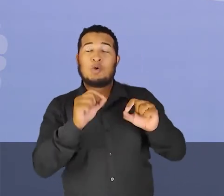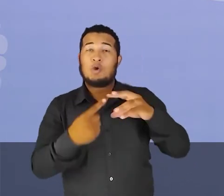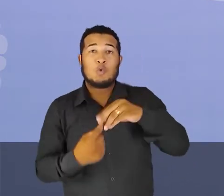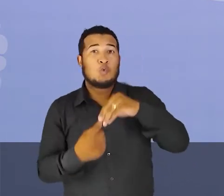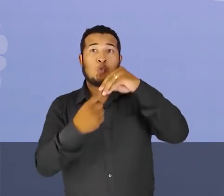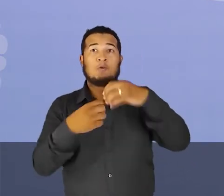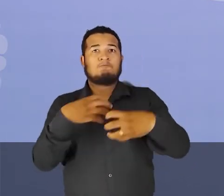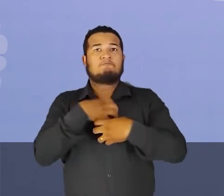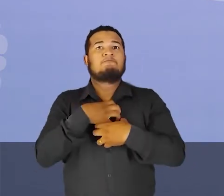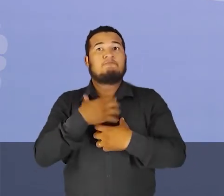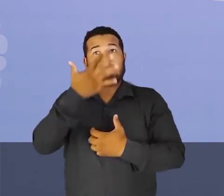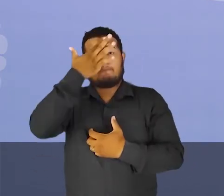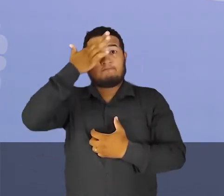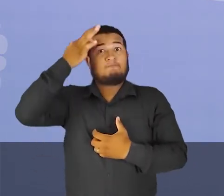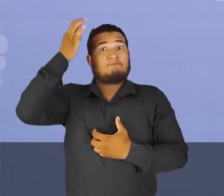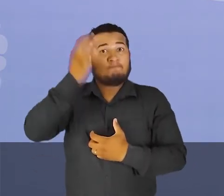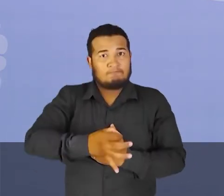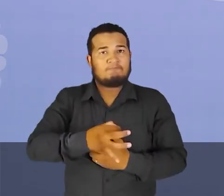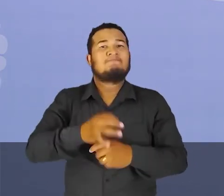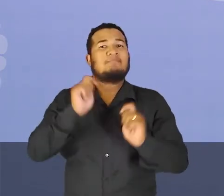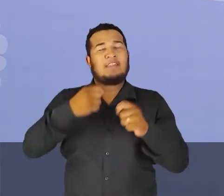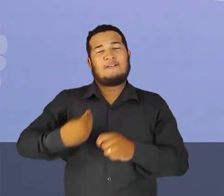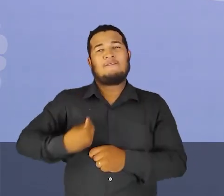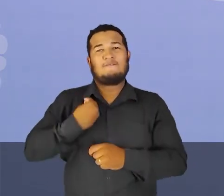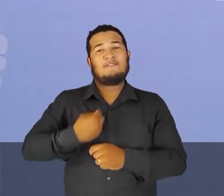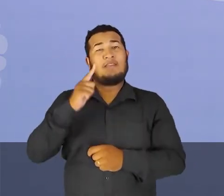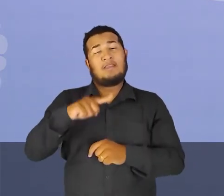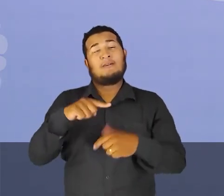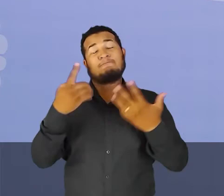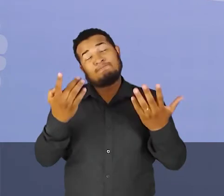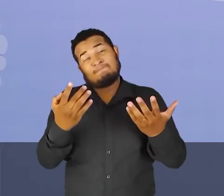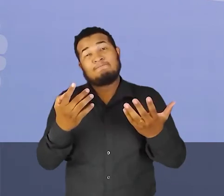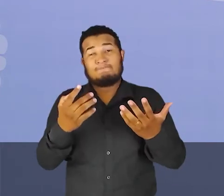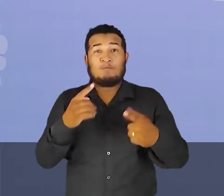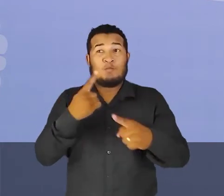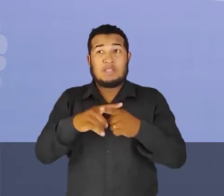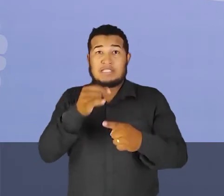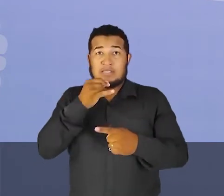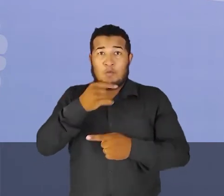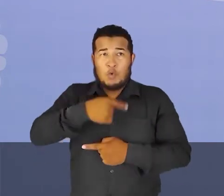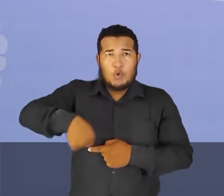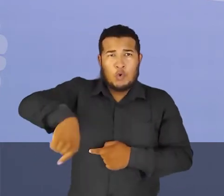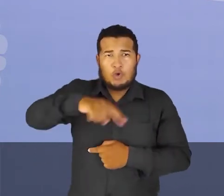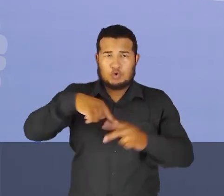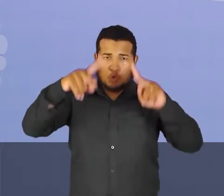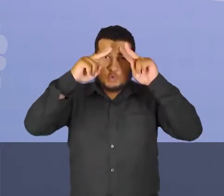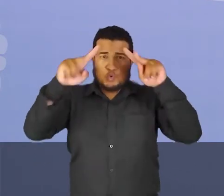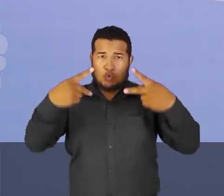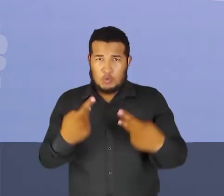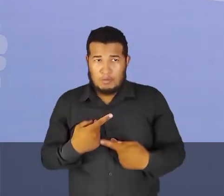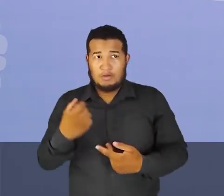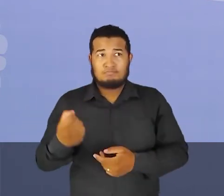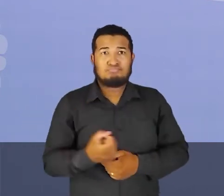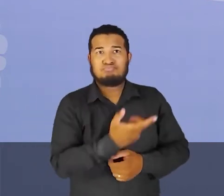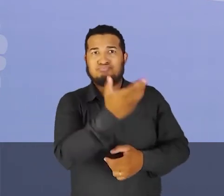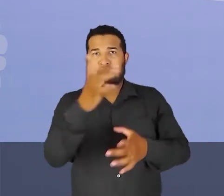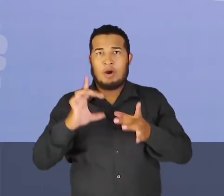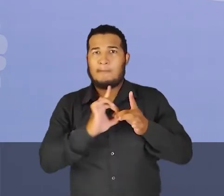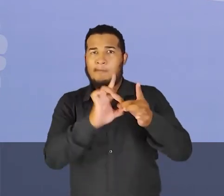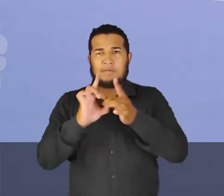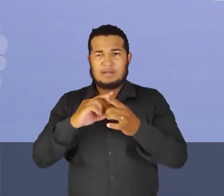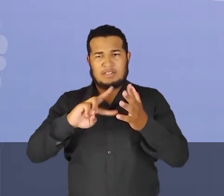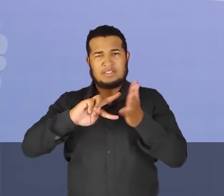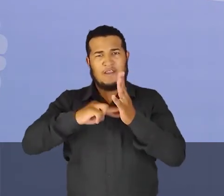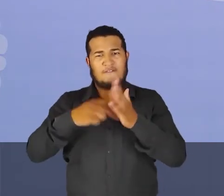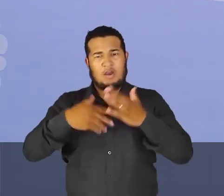são uma das únicas certezas que nós temos na vida, né? Afinal de contas, nenhum de nós, como ser humano plural,